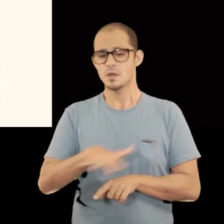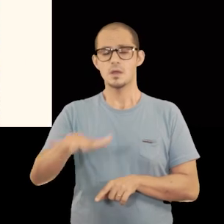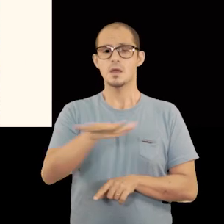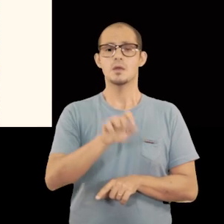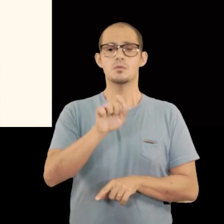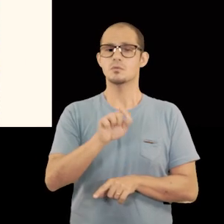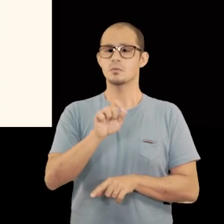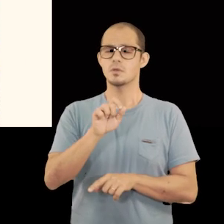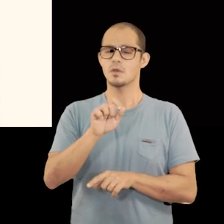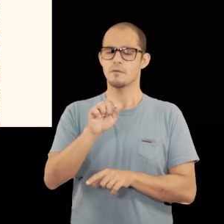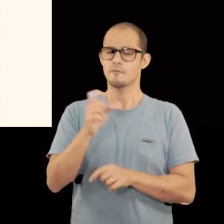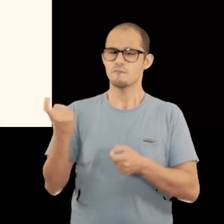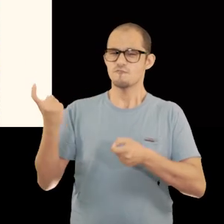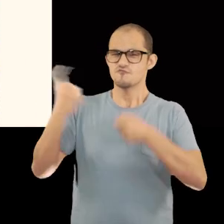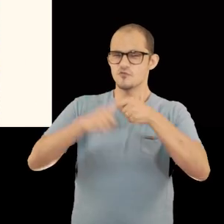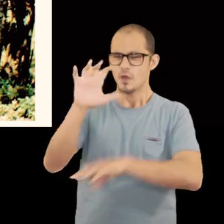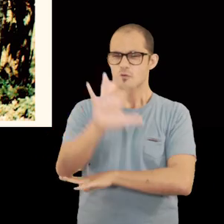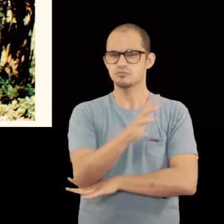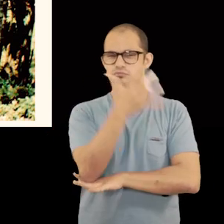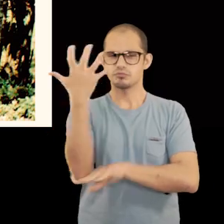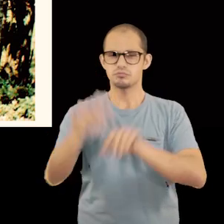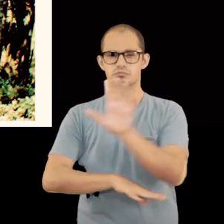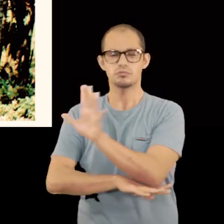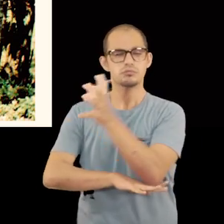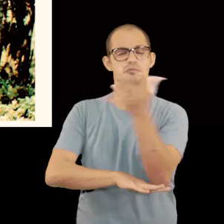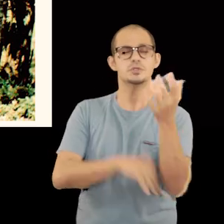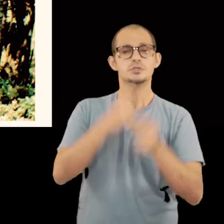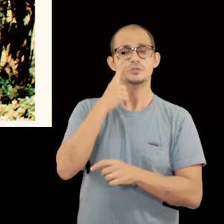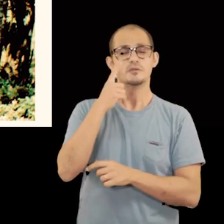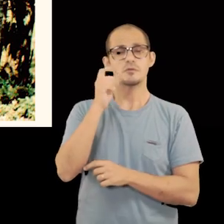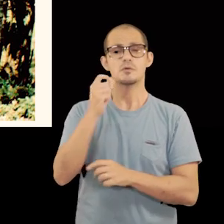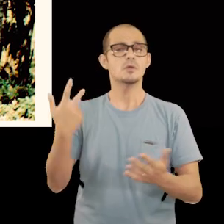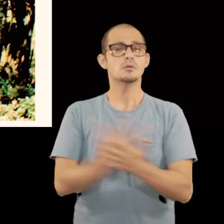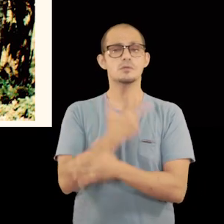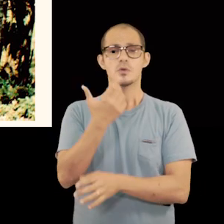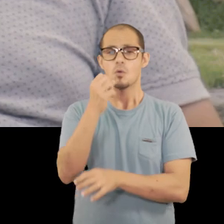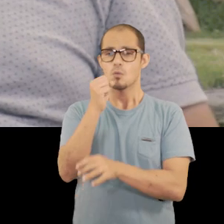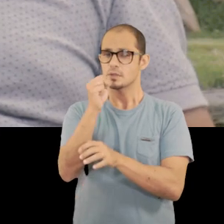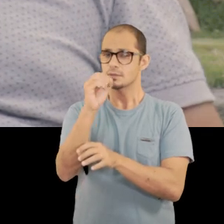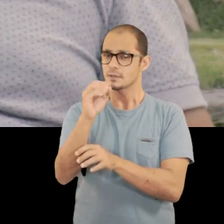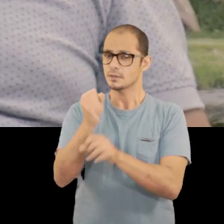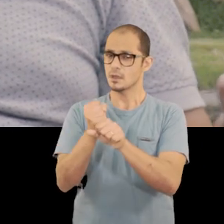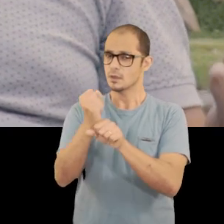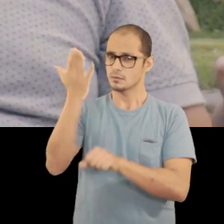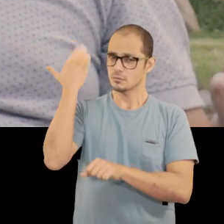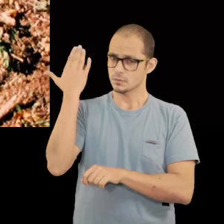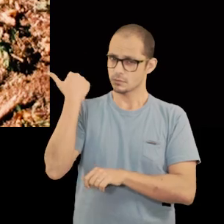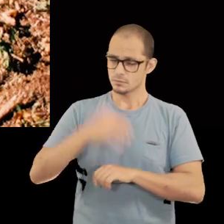Mas também era uma área que eles queriam revegetar. O que a gente vê hoje aqui é a restauração do que foi feito há 80 anos